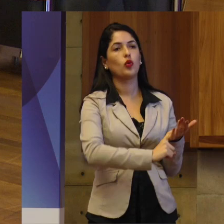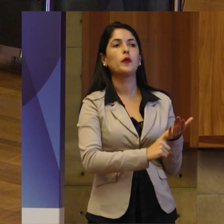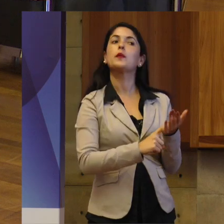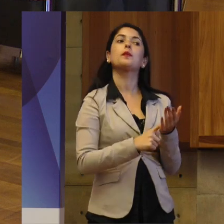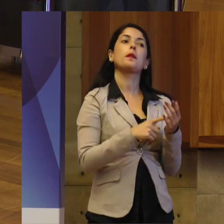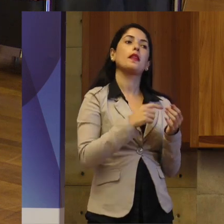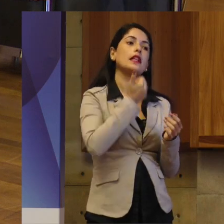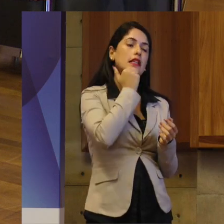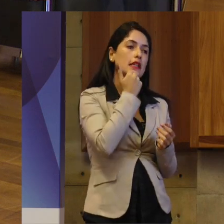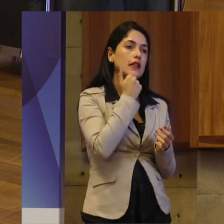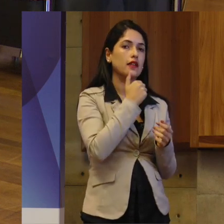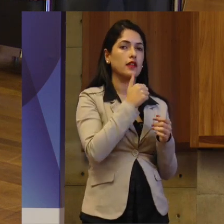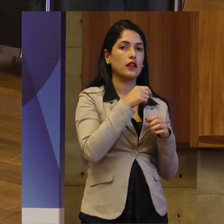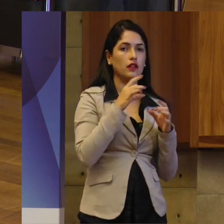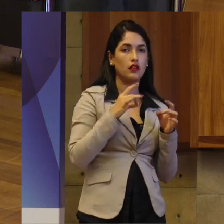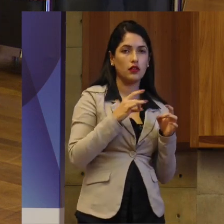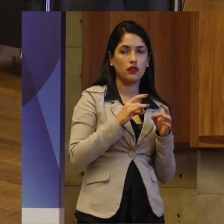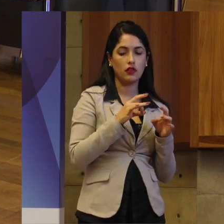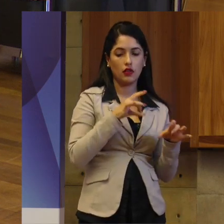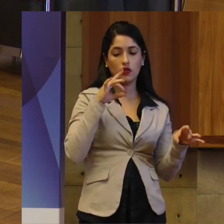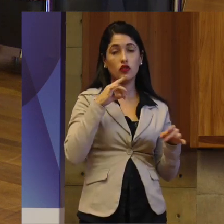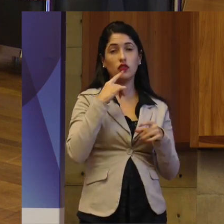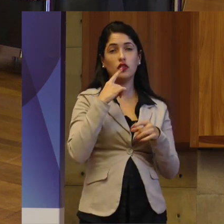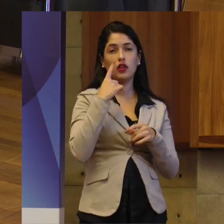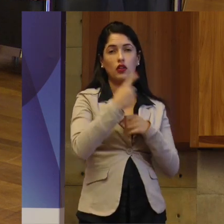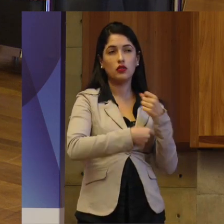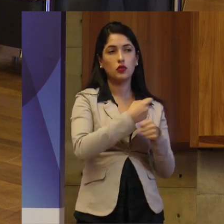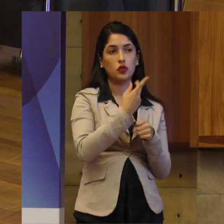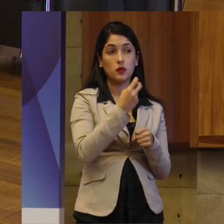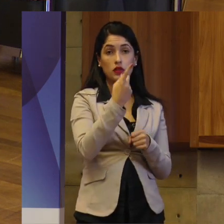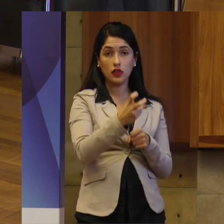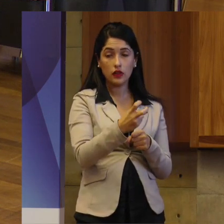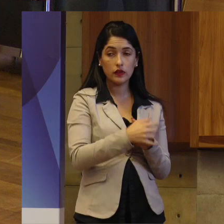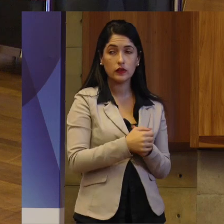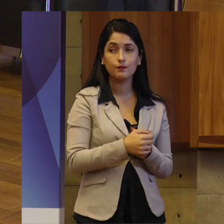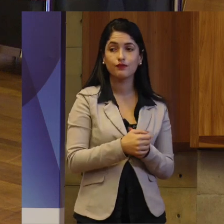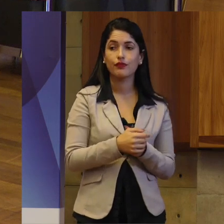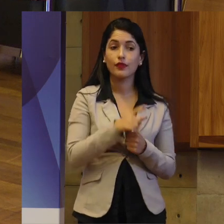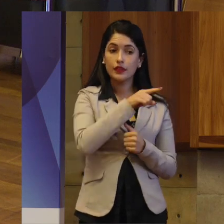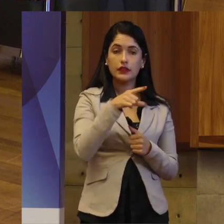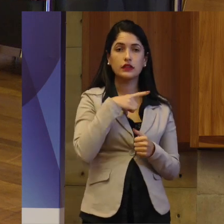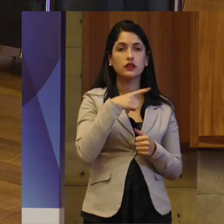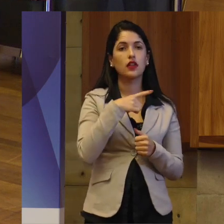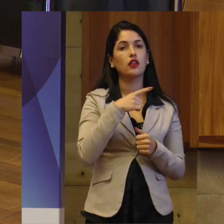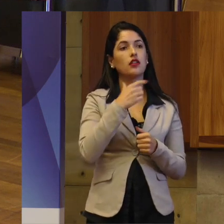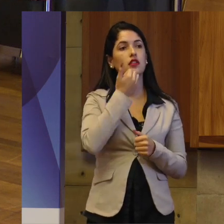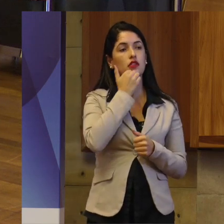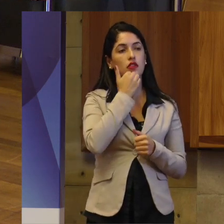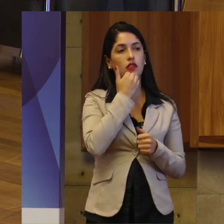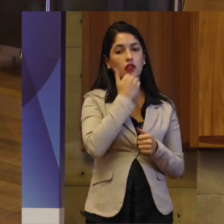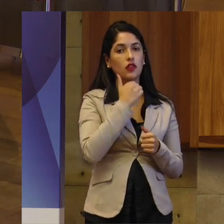Comissão Mista de Ciência e Tecnologia, que não se reunia desde 2015. Você tem com os Estados Unidos uma cooperação científica e